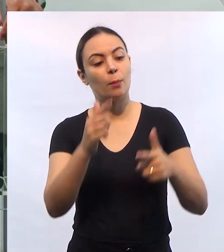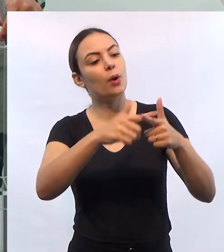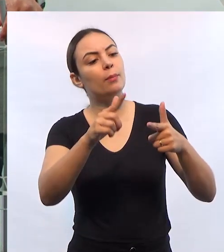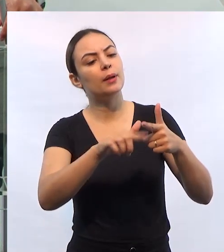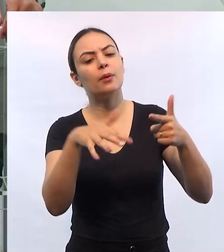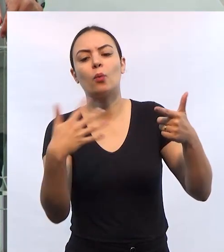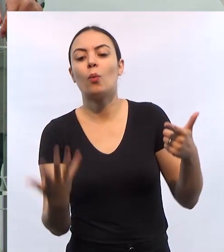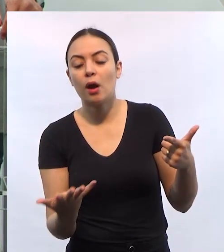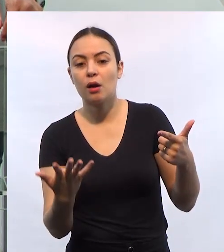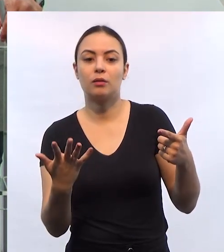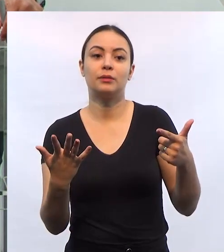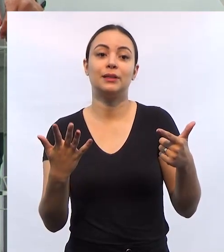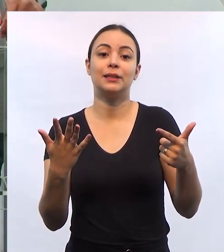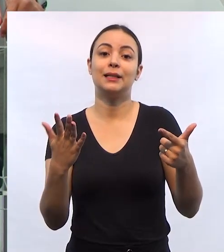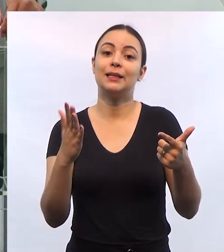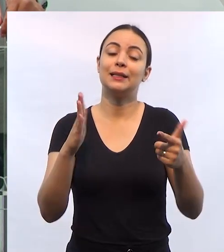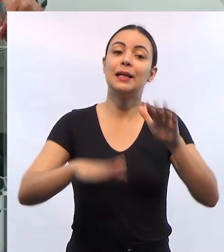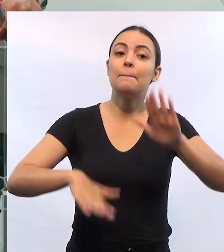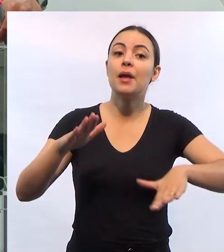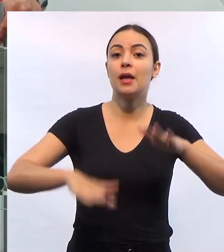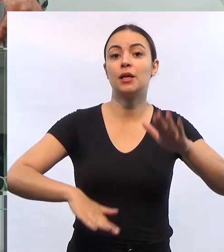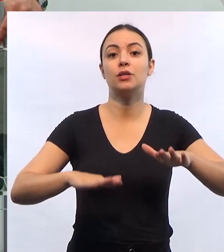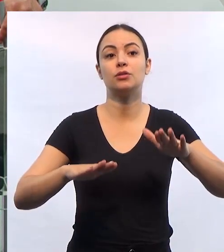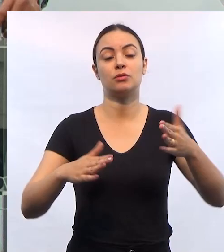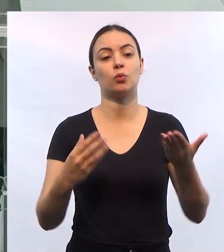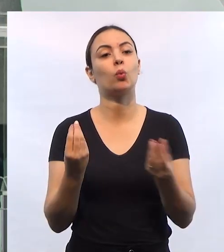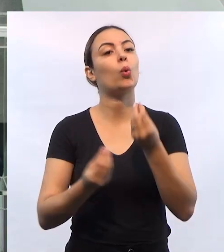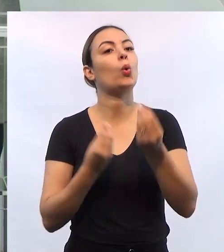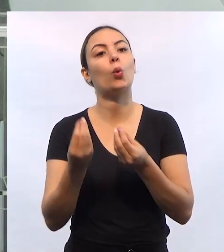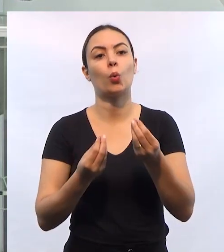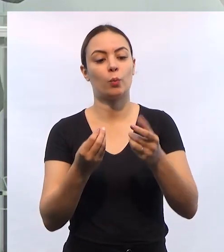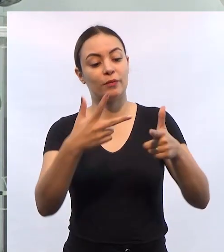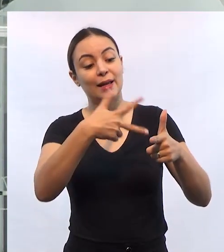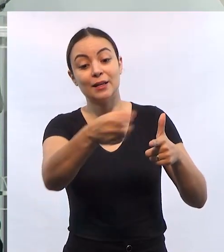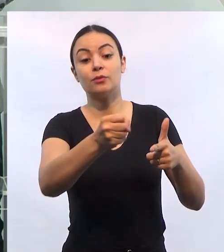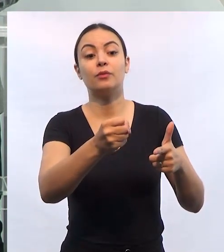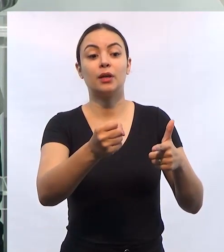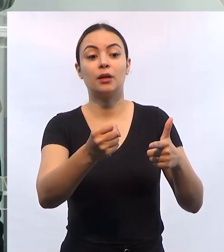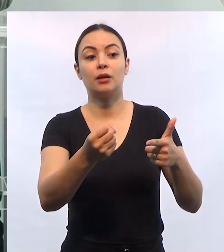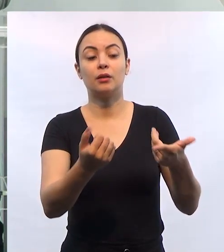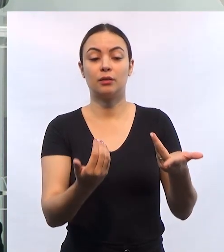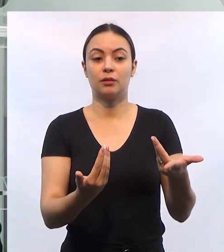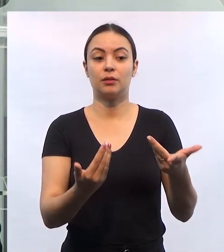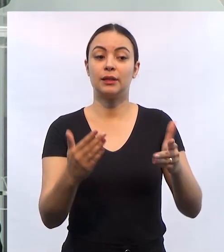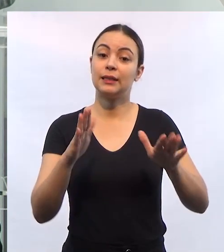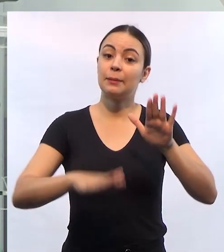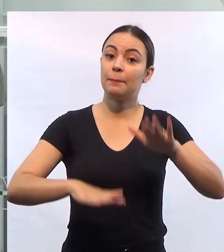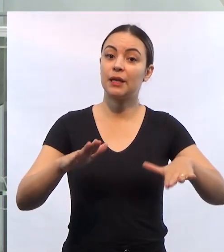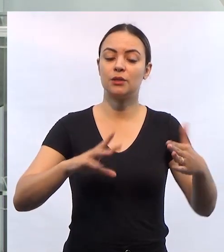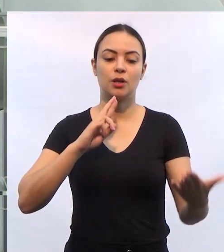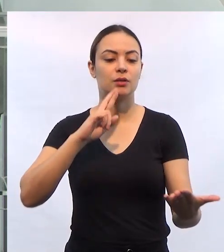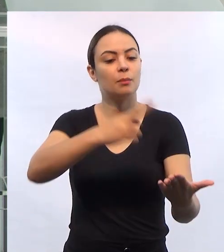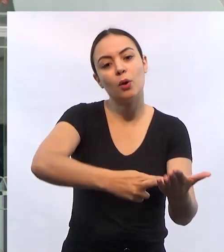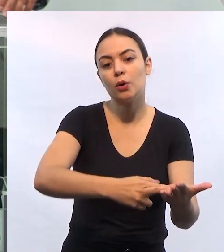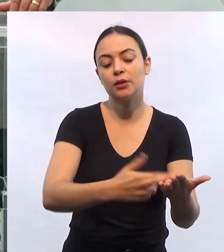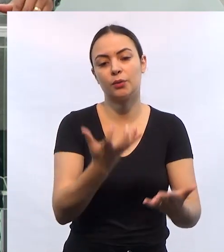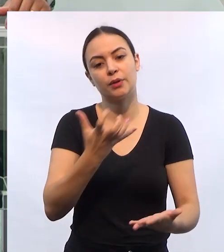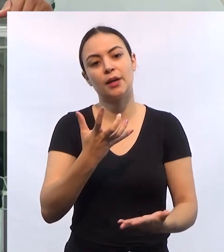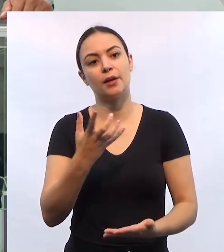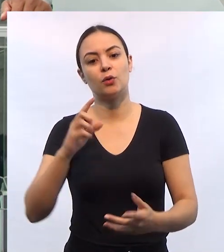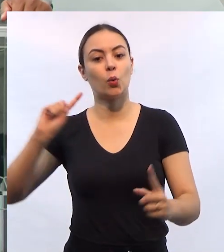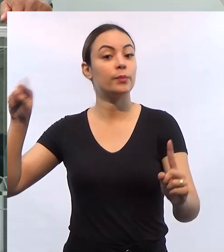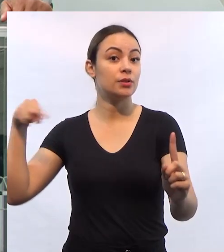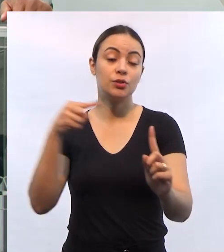Ah, aconteceu um problema na minha vida, eu estou assim, assim, assado. Como é que eu resolvo? Depende. Qual o resultado que você